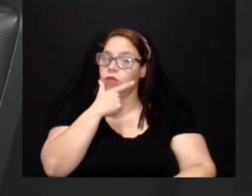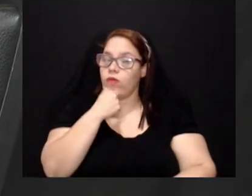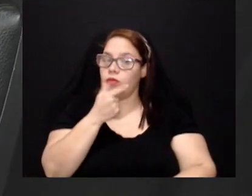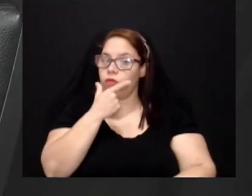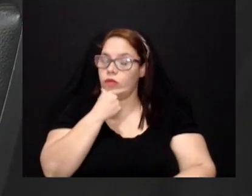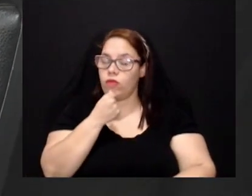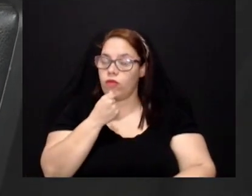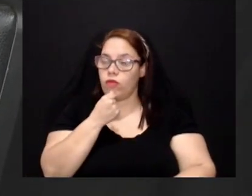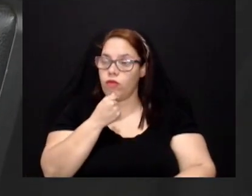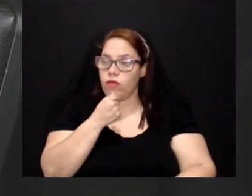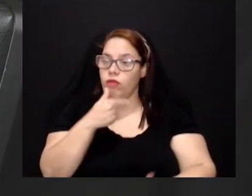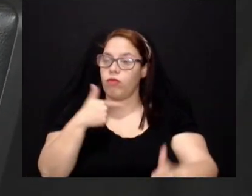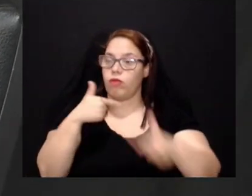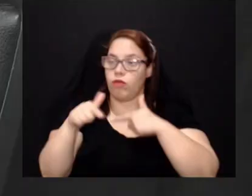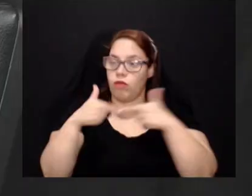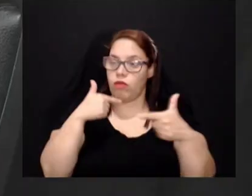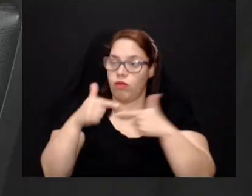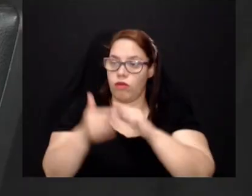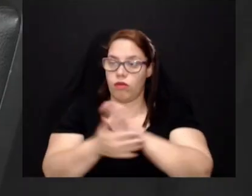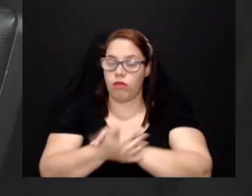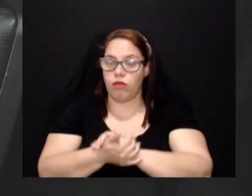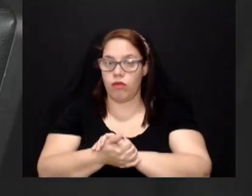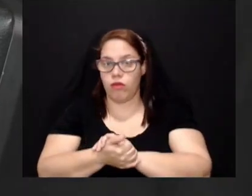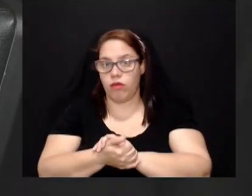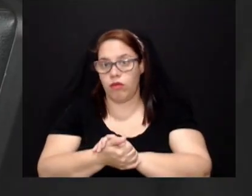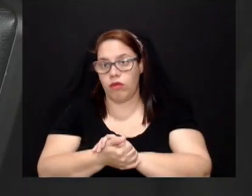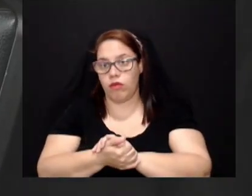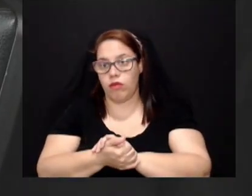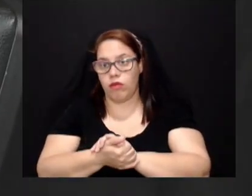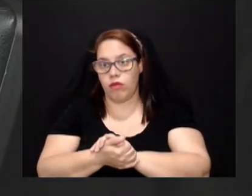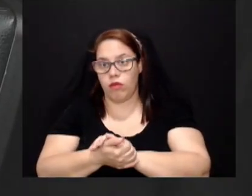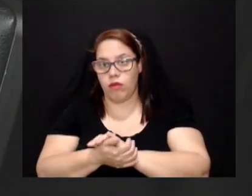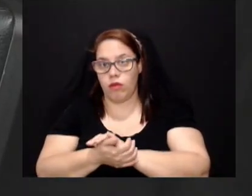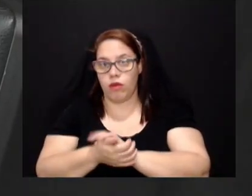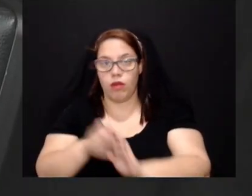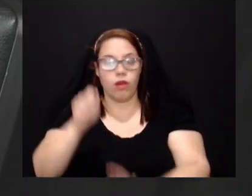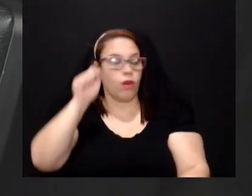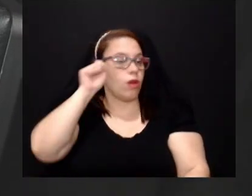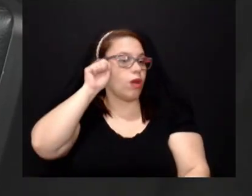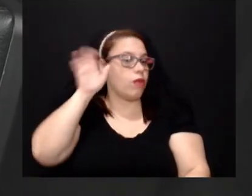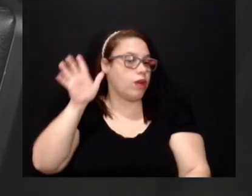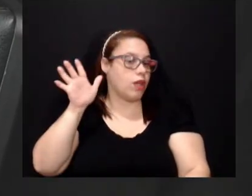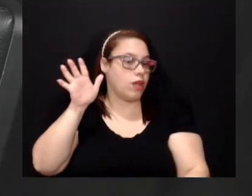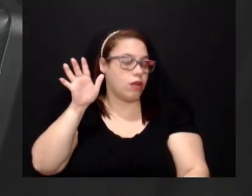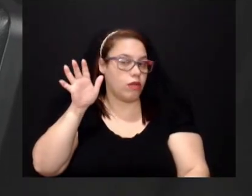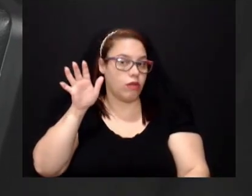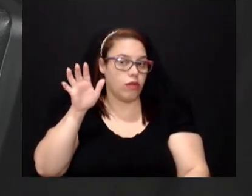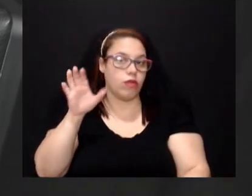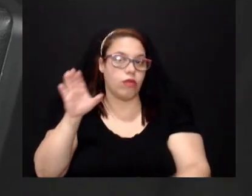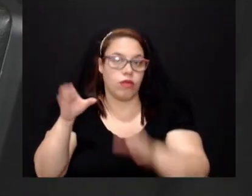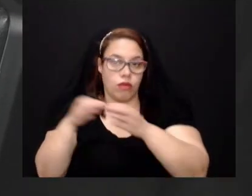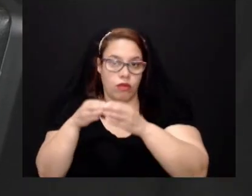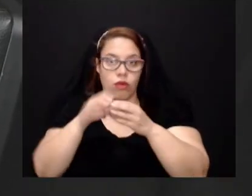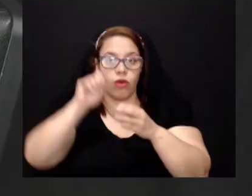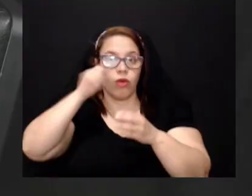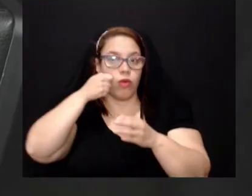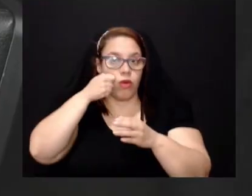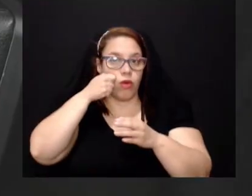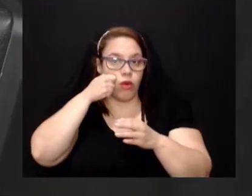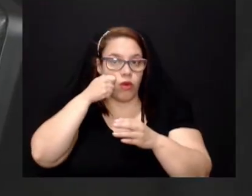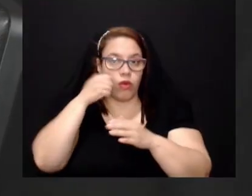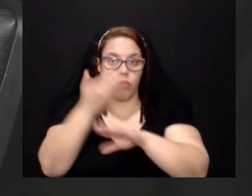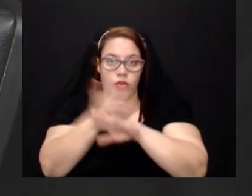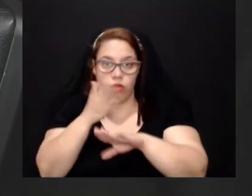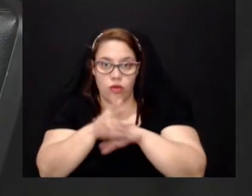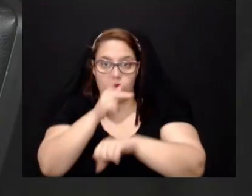trabalham aí com as africanidades, né? Então, é coletivo negro com práticas